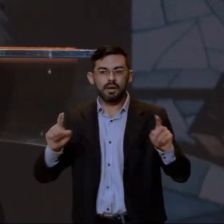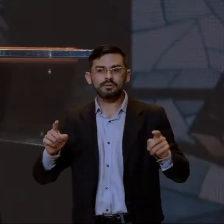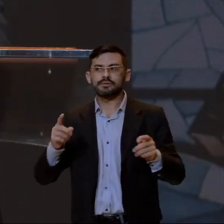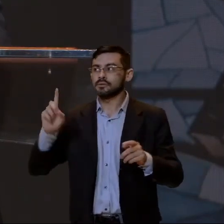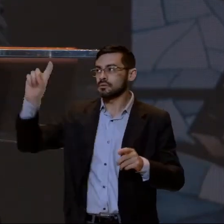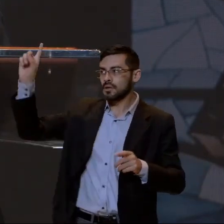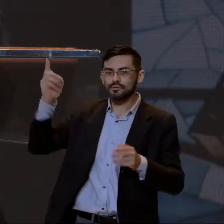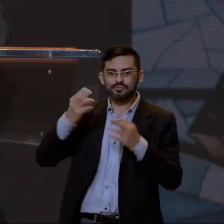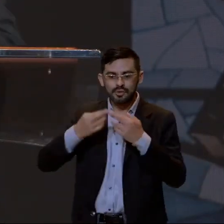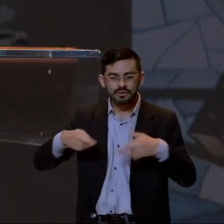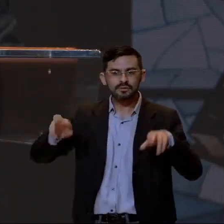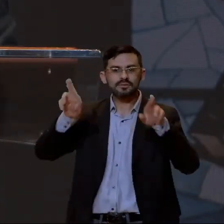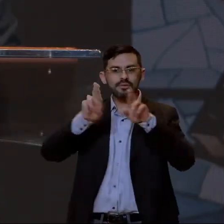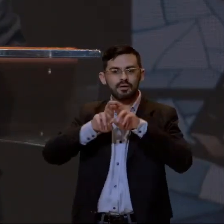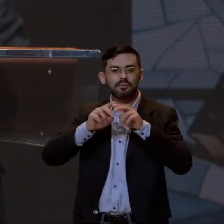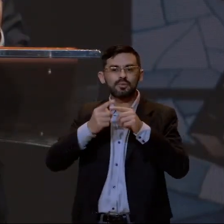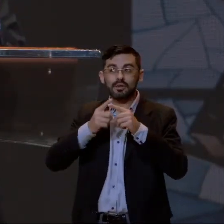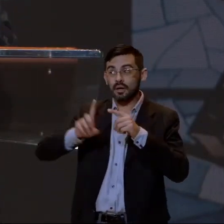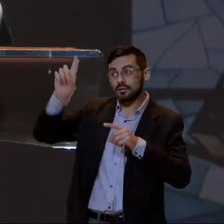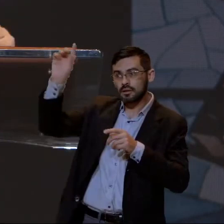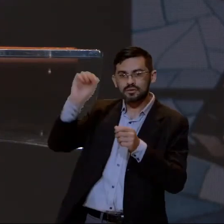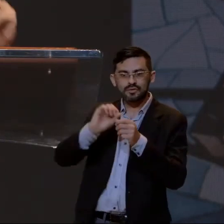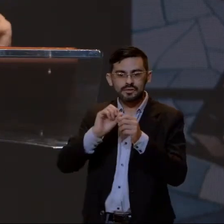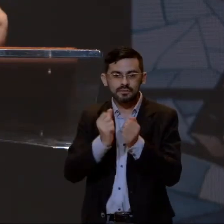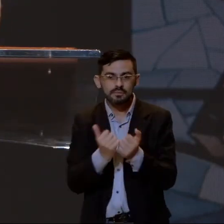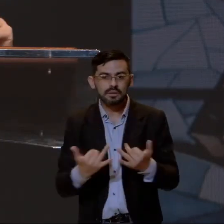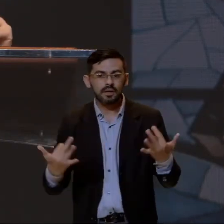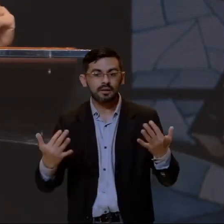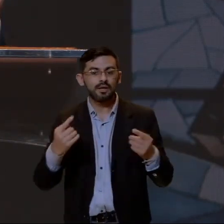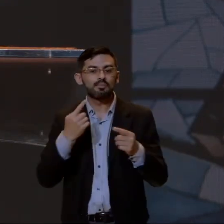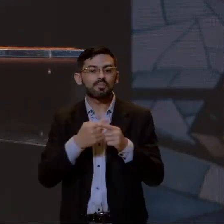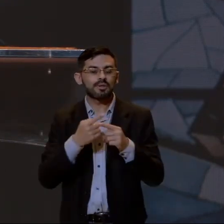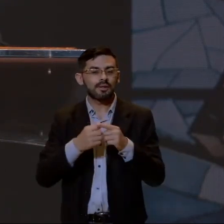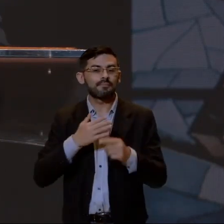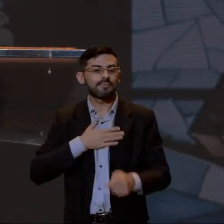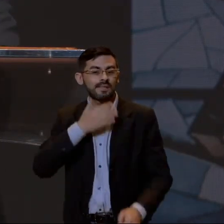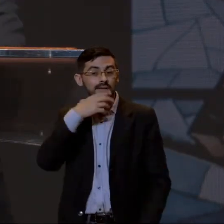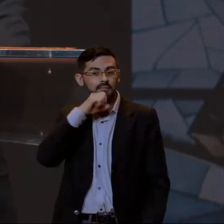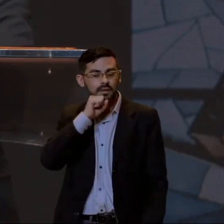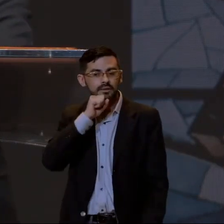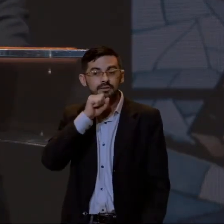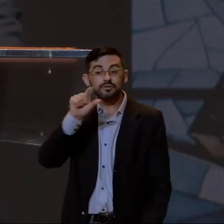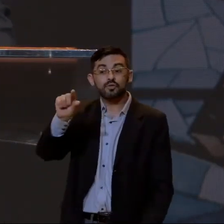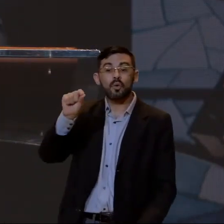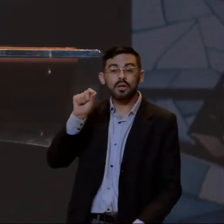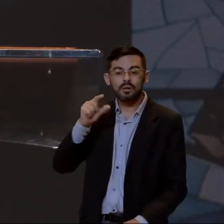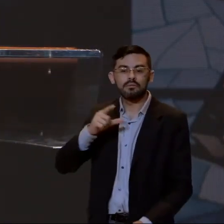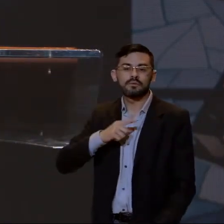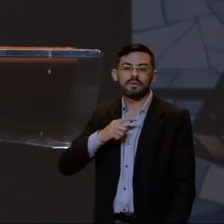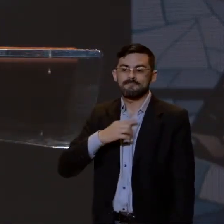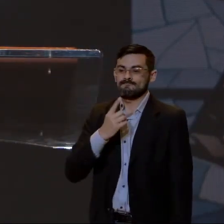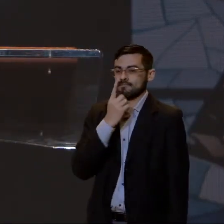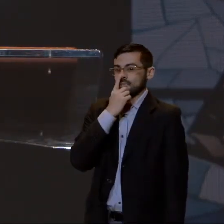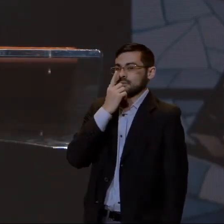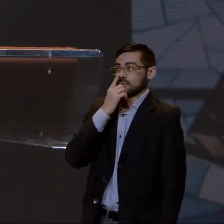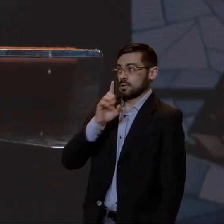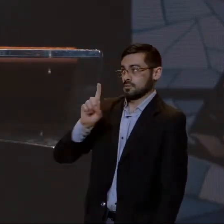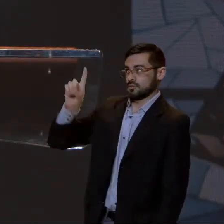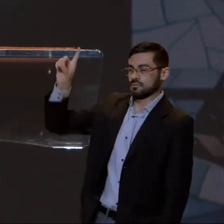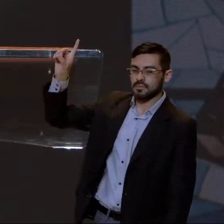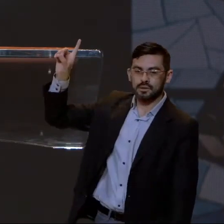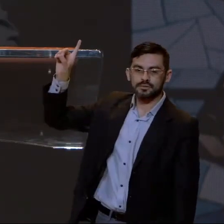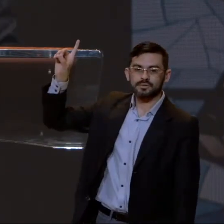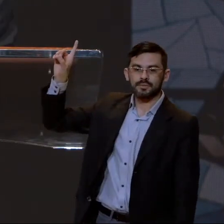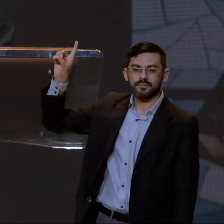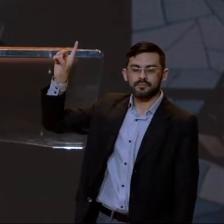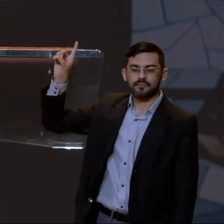e isso é obra do Senhor, porque ela decidiu viver uma intimidade de vida com o Senhor.